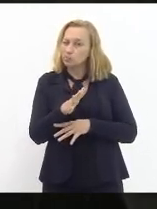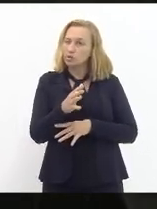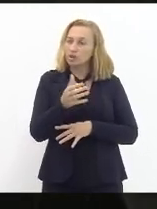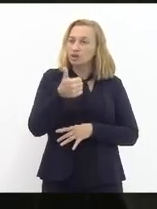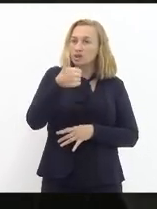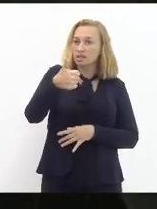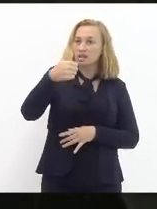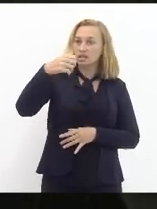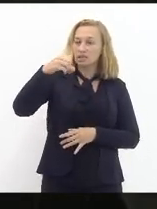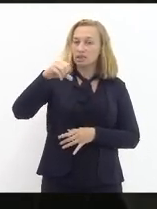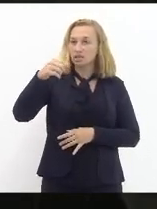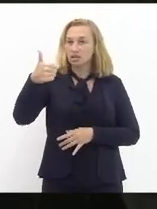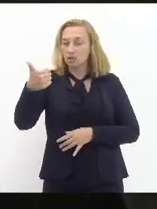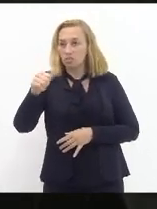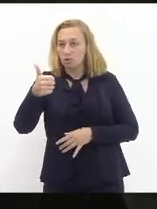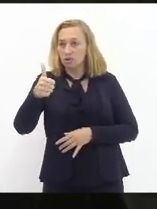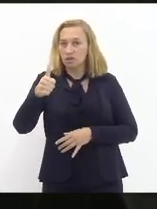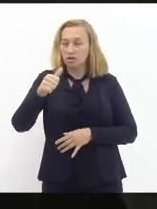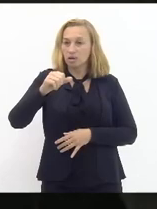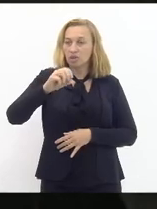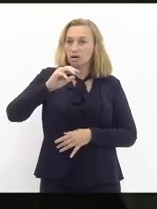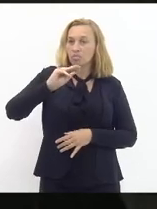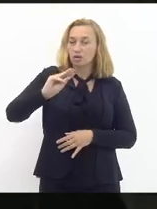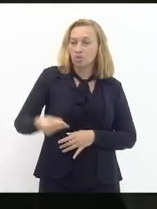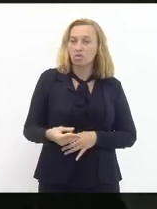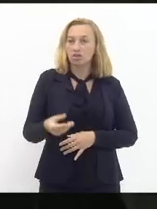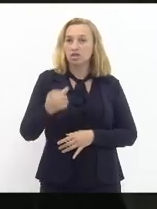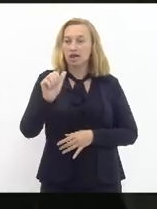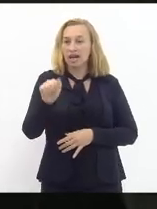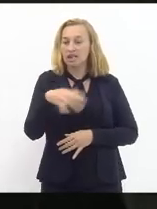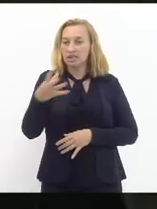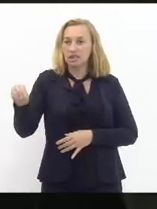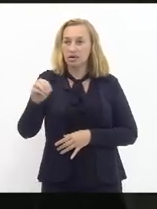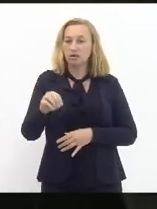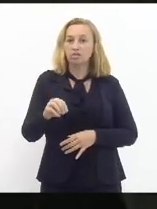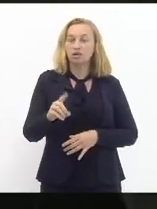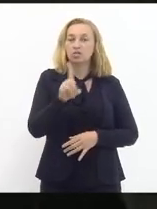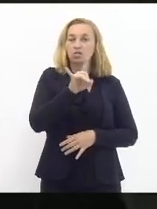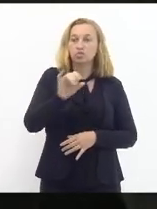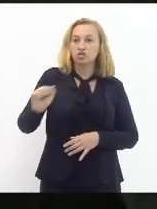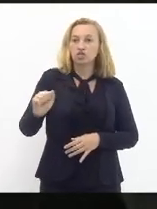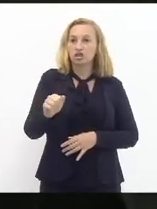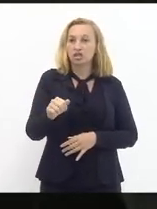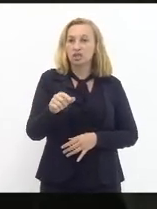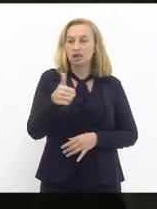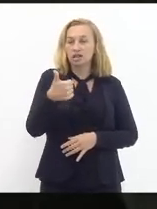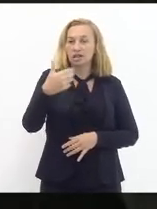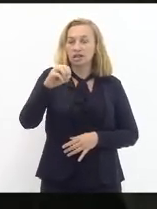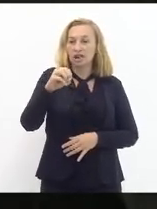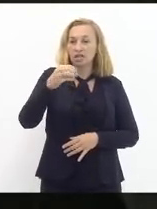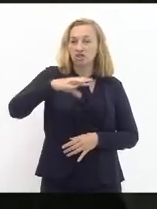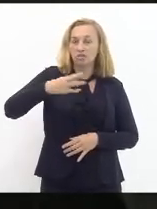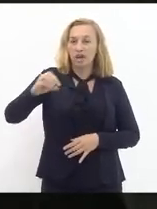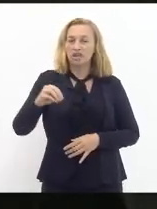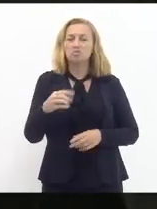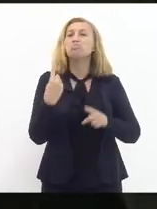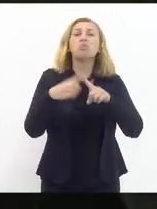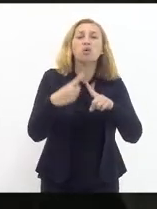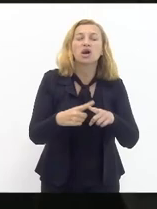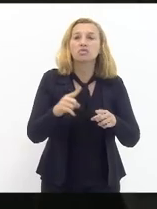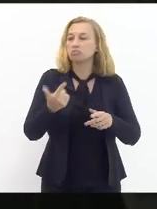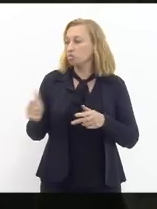111 milhões de ação. No dia 10 de março, e por quê? Não ia ter reajuste,